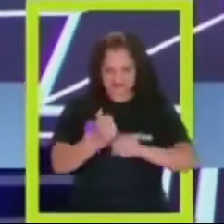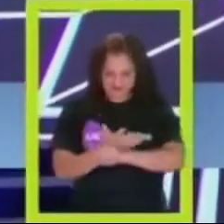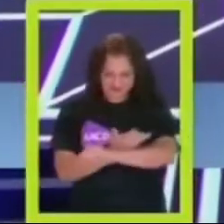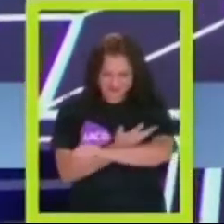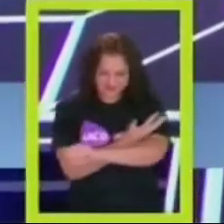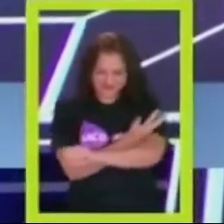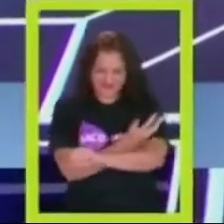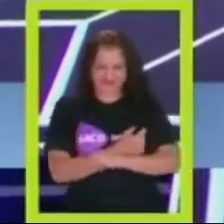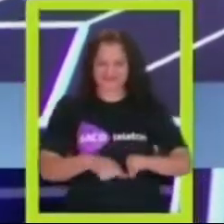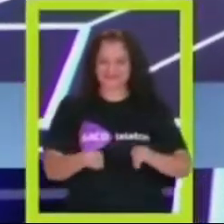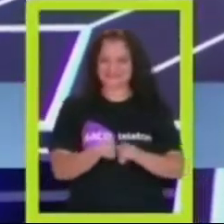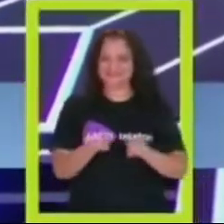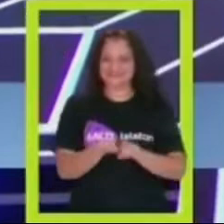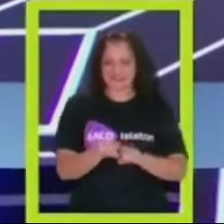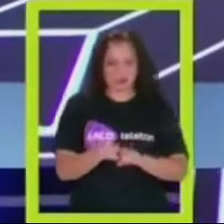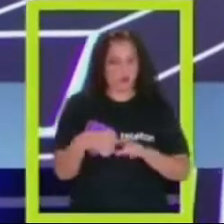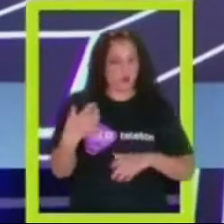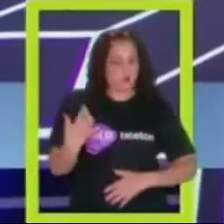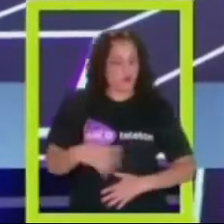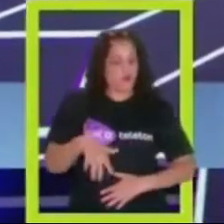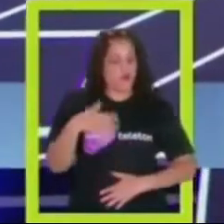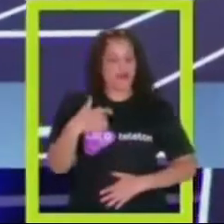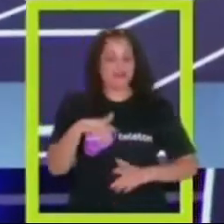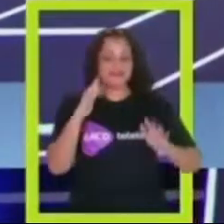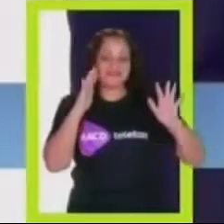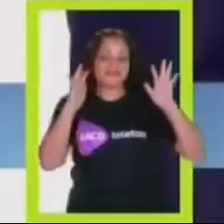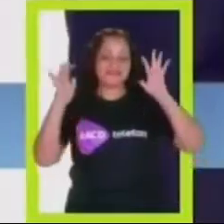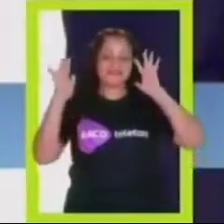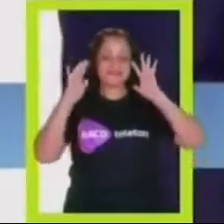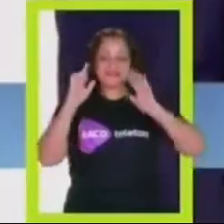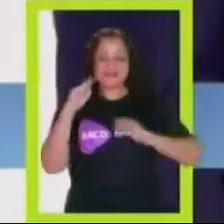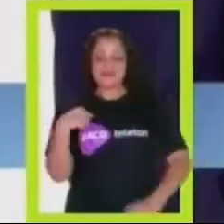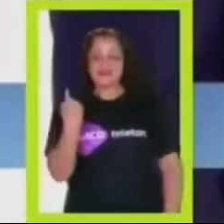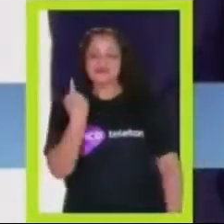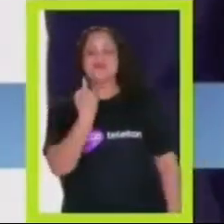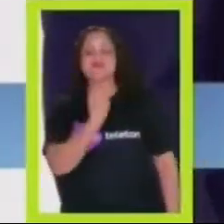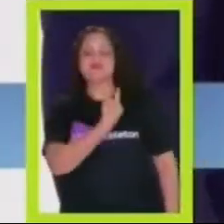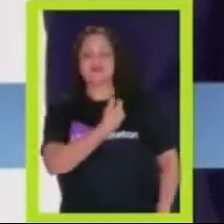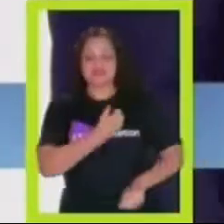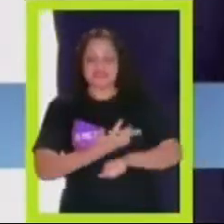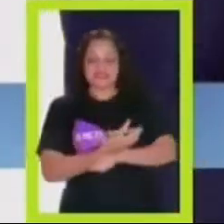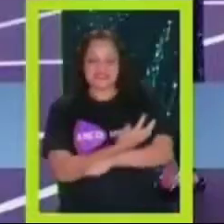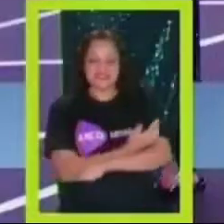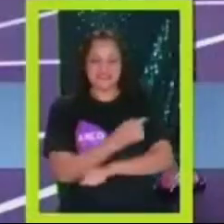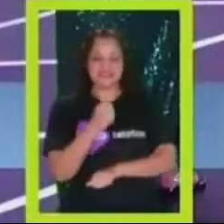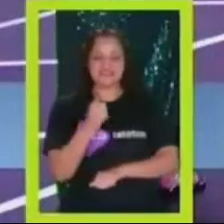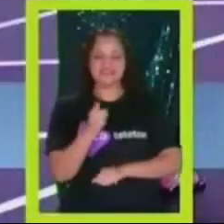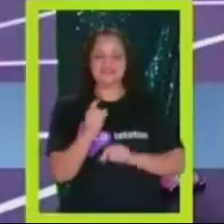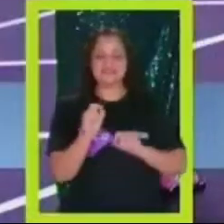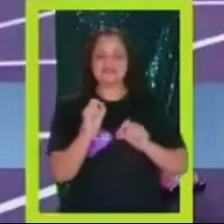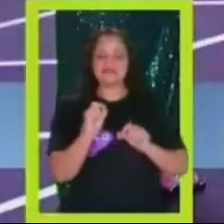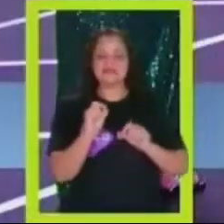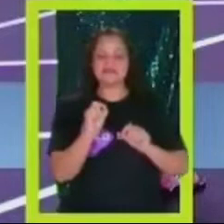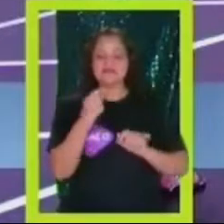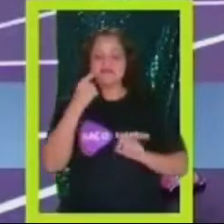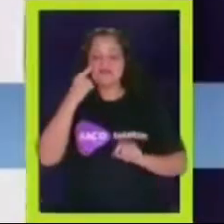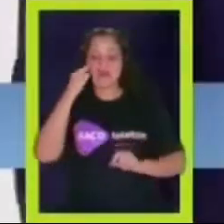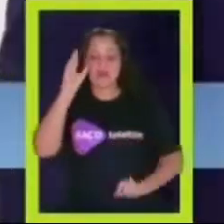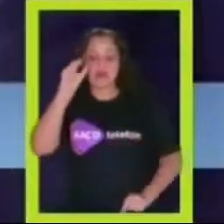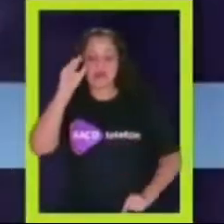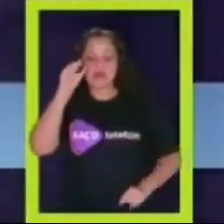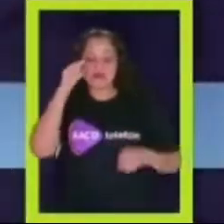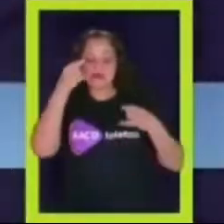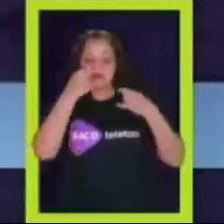também? Bastante. Agora imagina a gente como está emocionado quando você entrou com esse envelope na mão. Esse envelope é meu, eu que chamei.